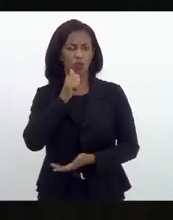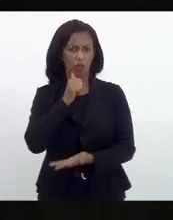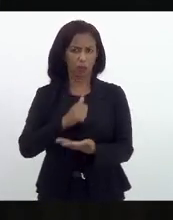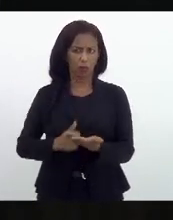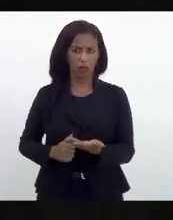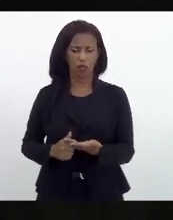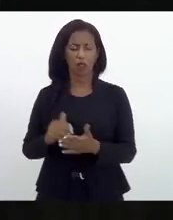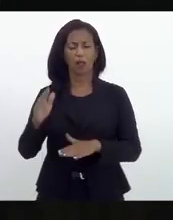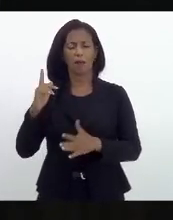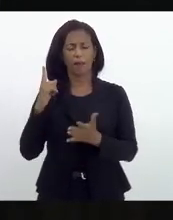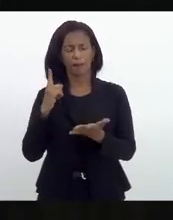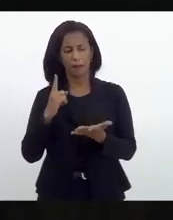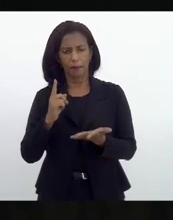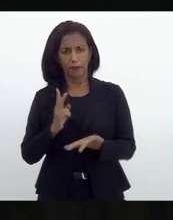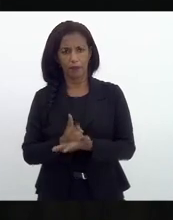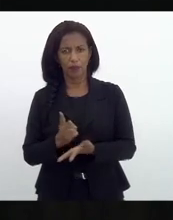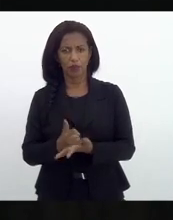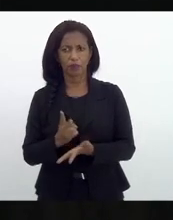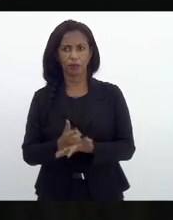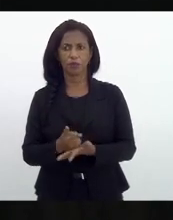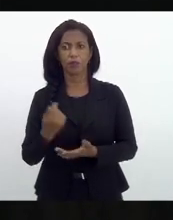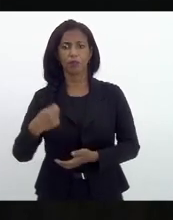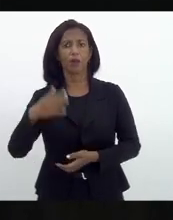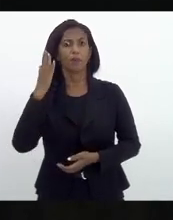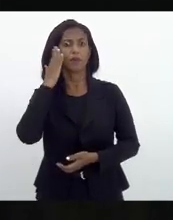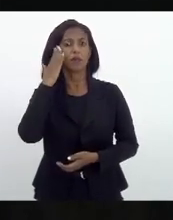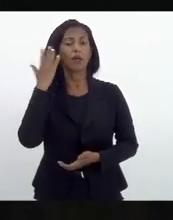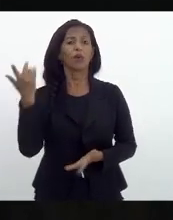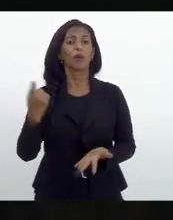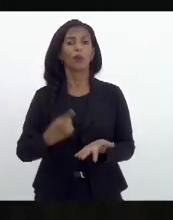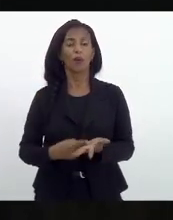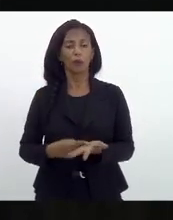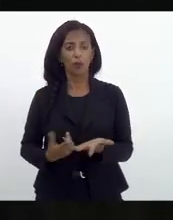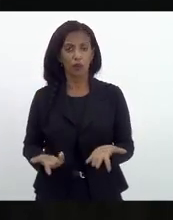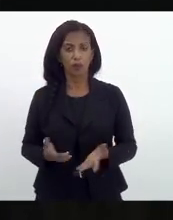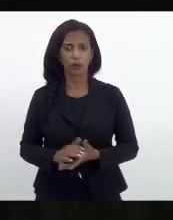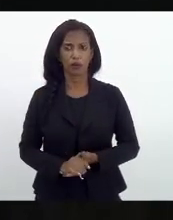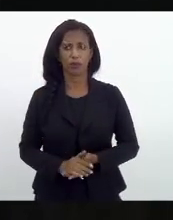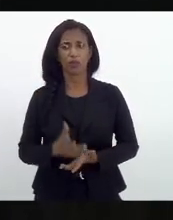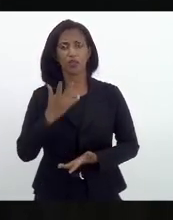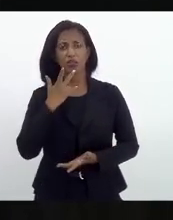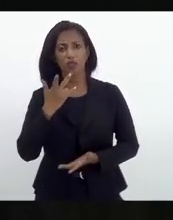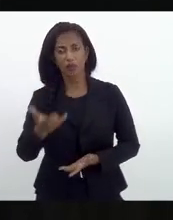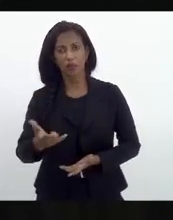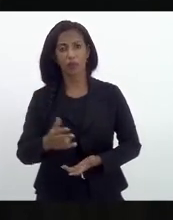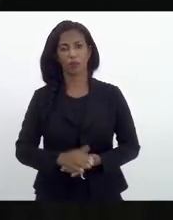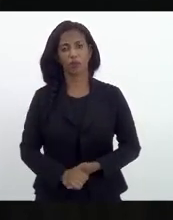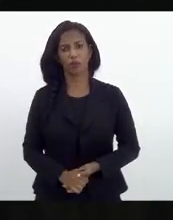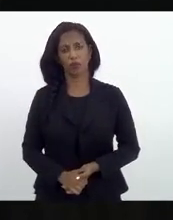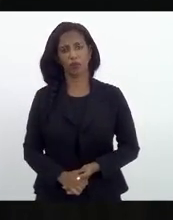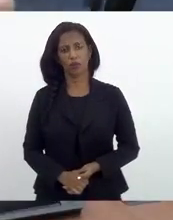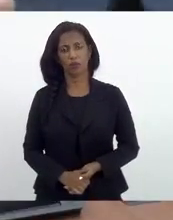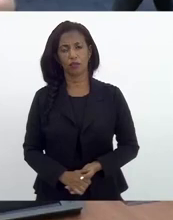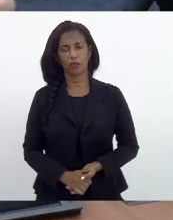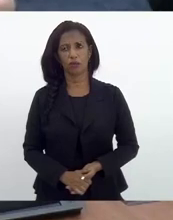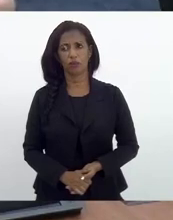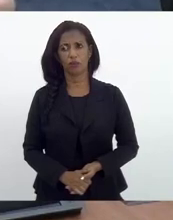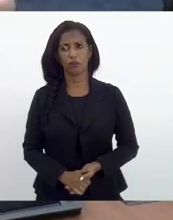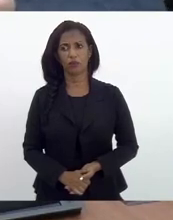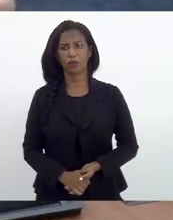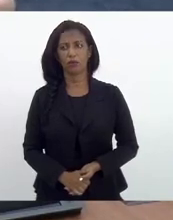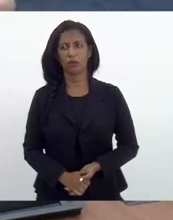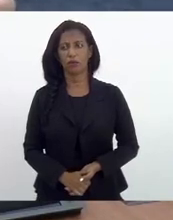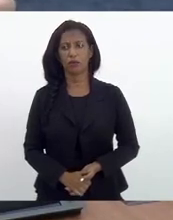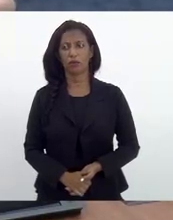mesma coisa se dá em relação a quem entrou antes falamos aqui no início deputado mas muita gente aqui não